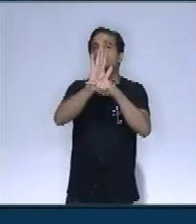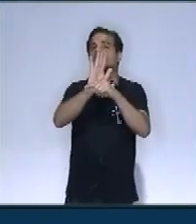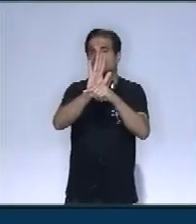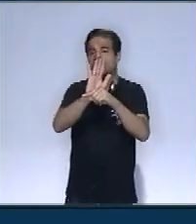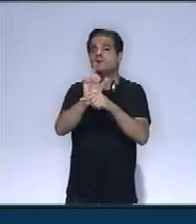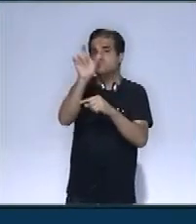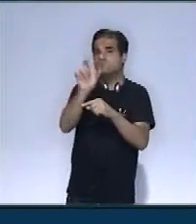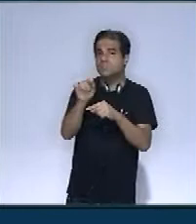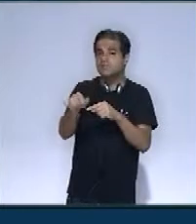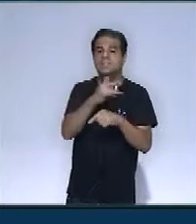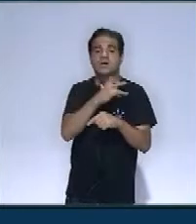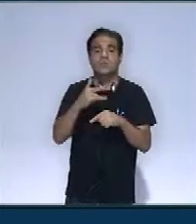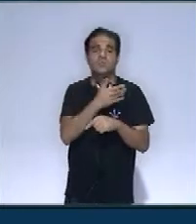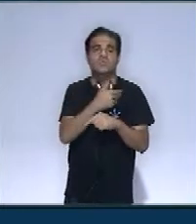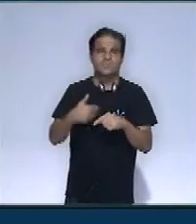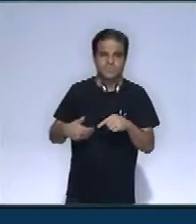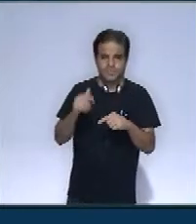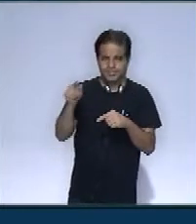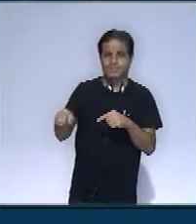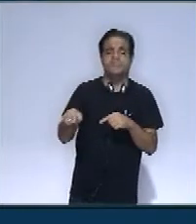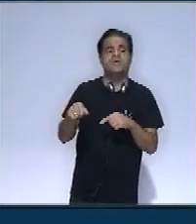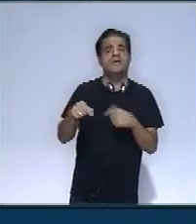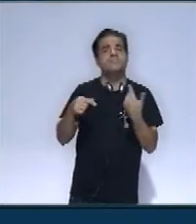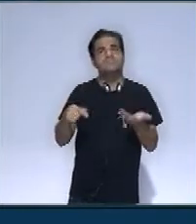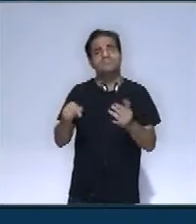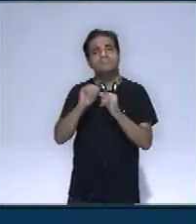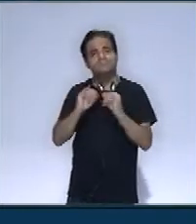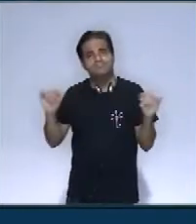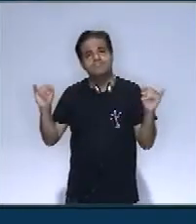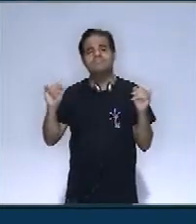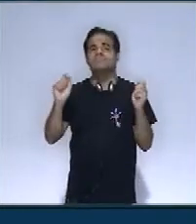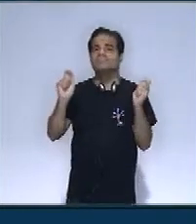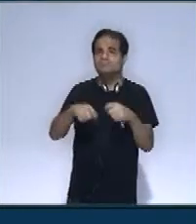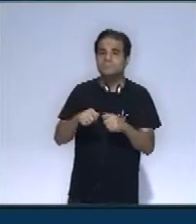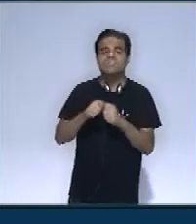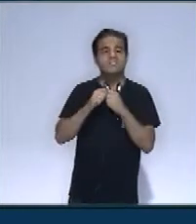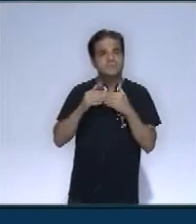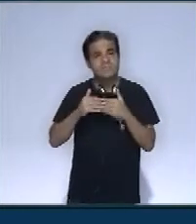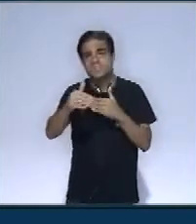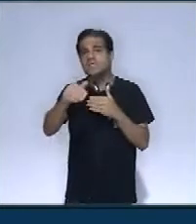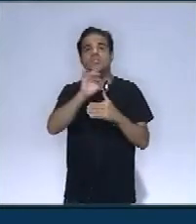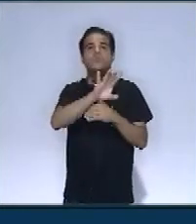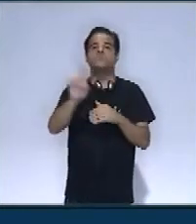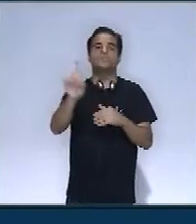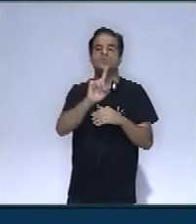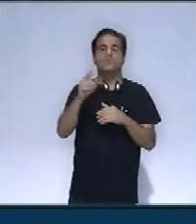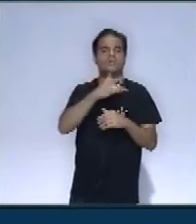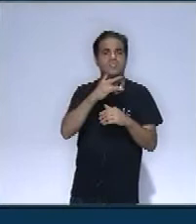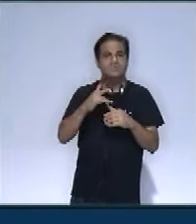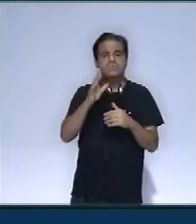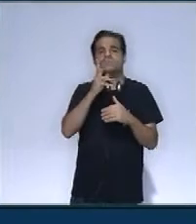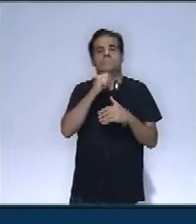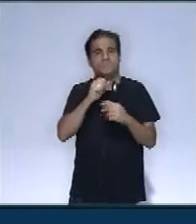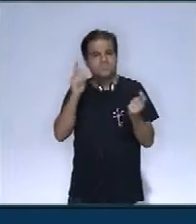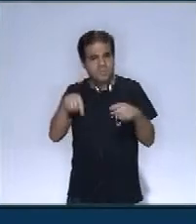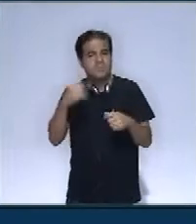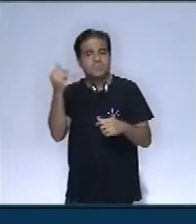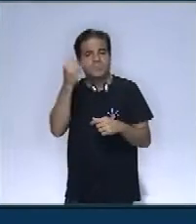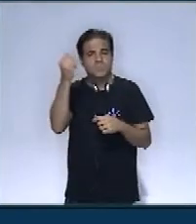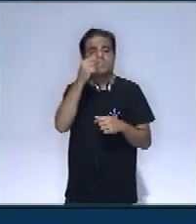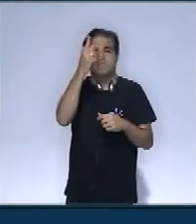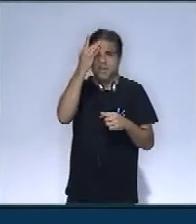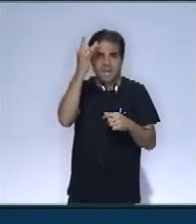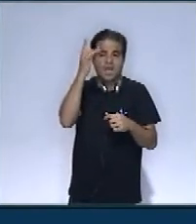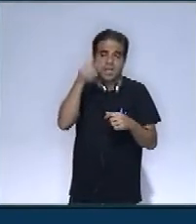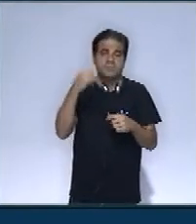esse caos em saúde pública, eu tinha certeza que a gente podia fazer, não só pela curva epidemiológica, porque isso é importante, era